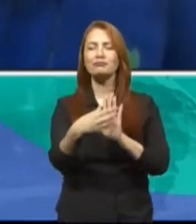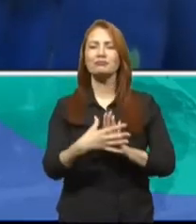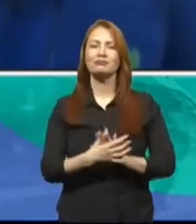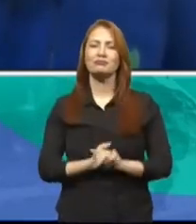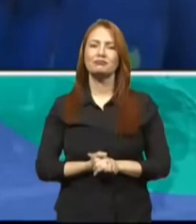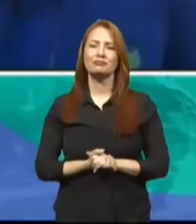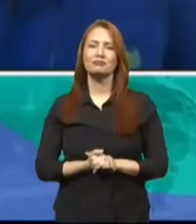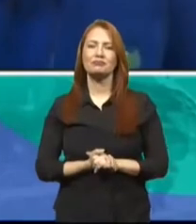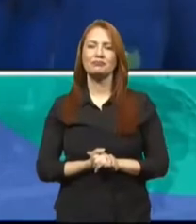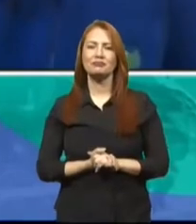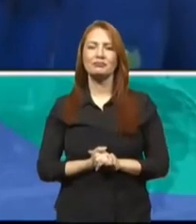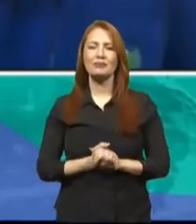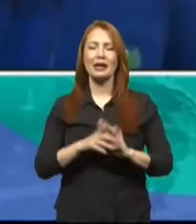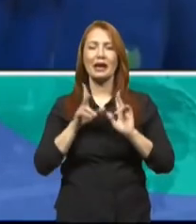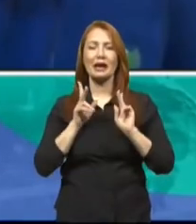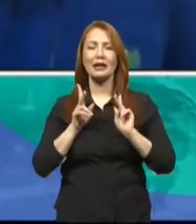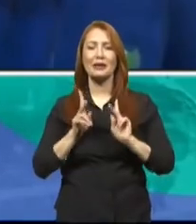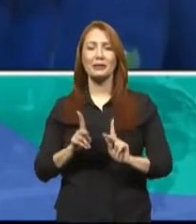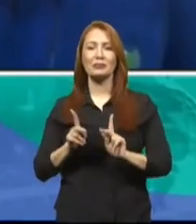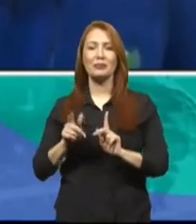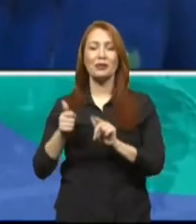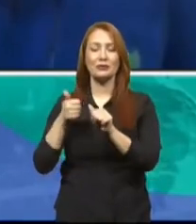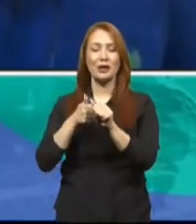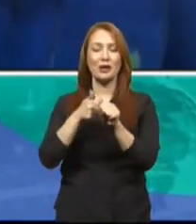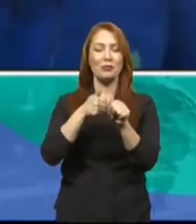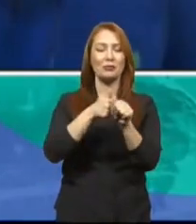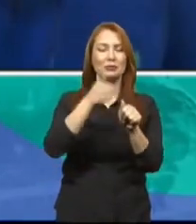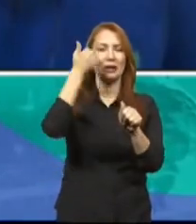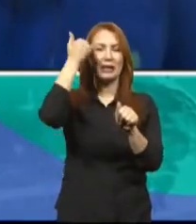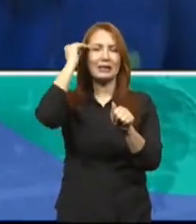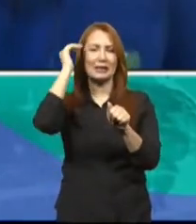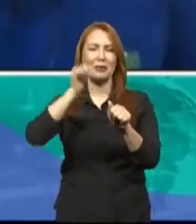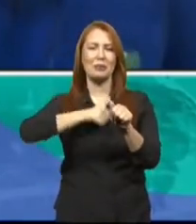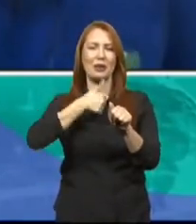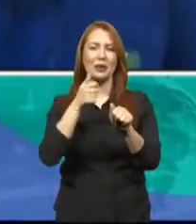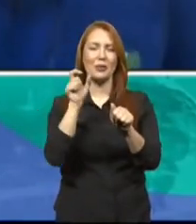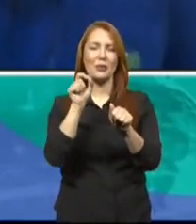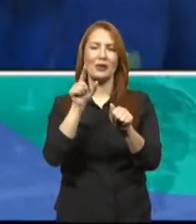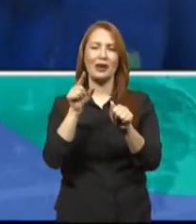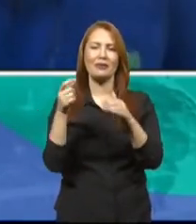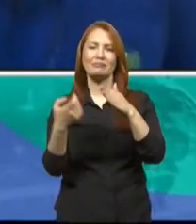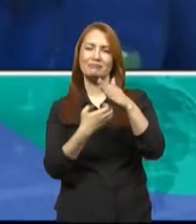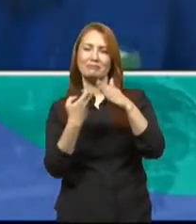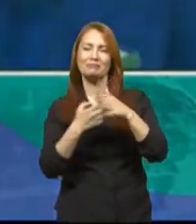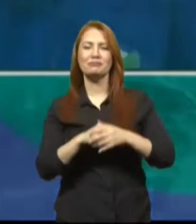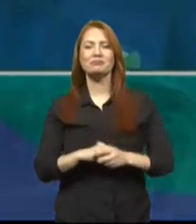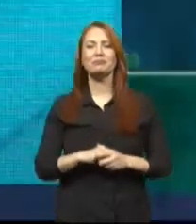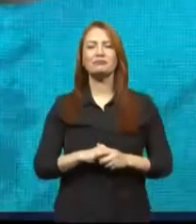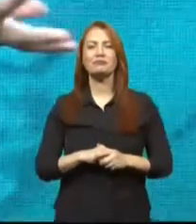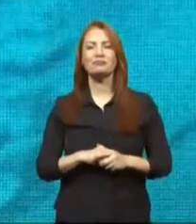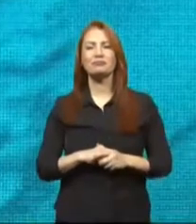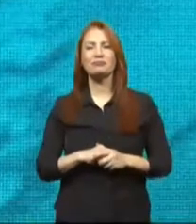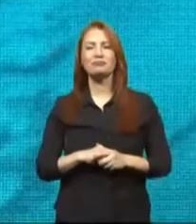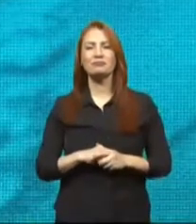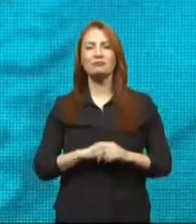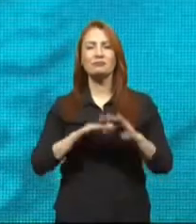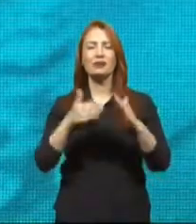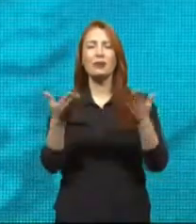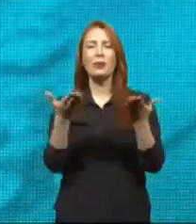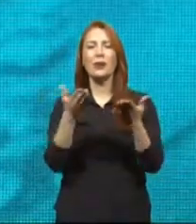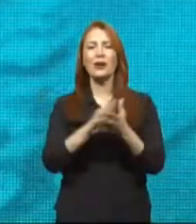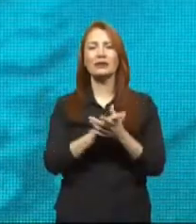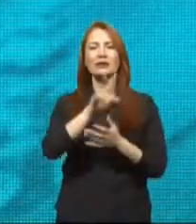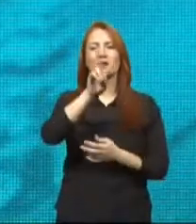certamente se aproximar da profissionalização de tudo isso que vocês já têm aí na cooperativa, né? E aí eu queria passar a bola para ti,